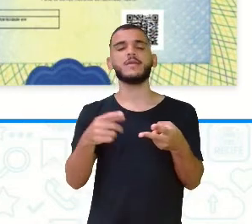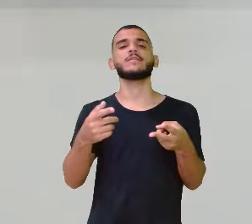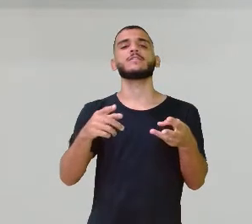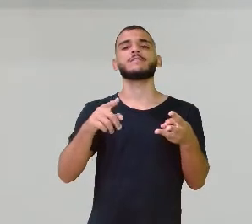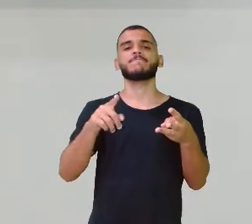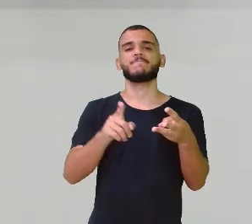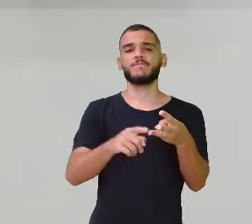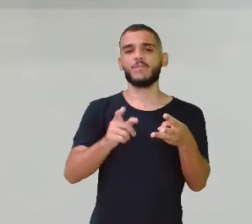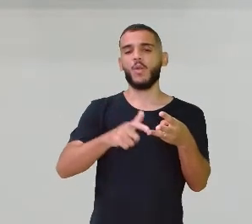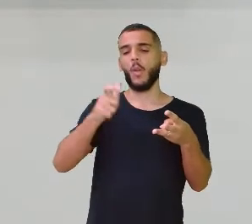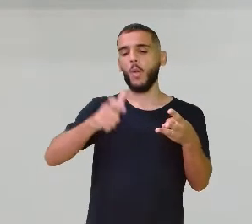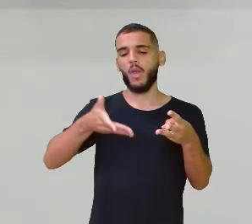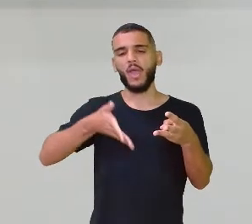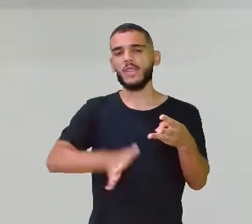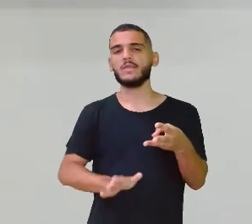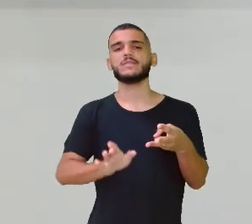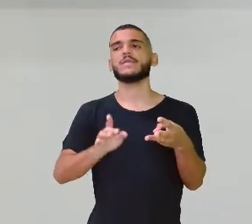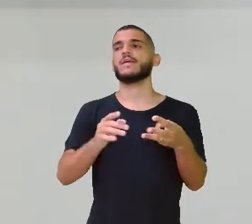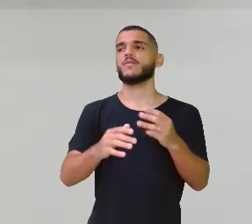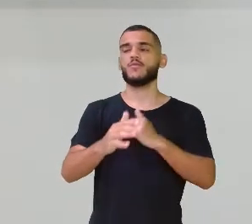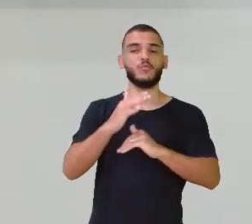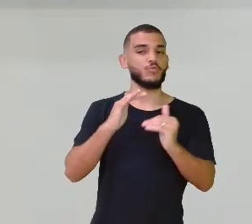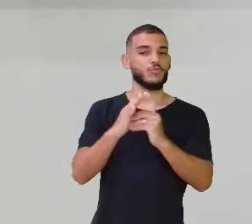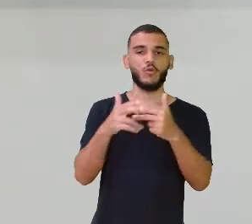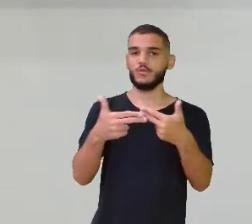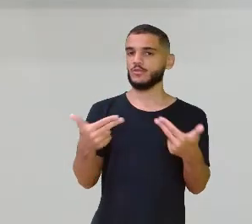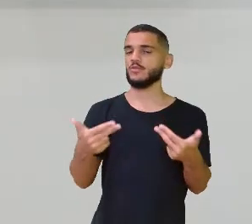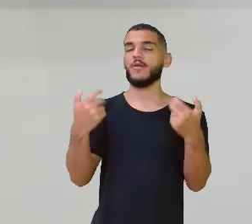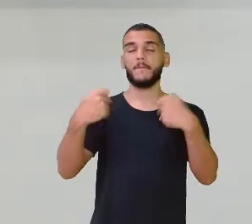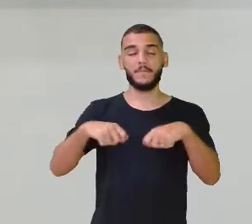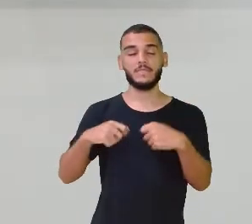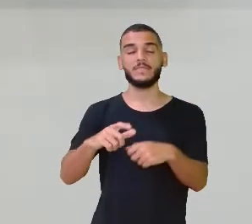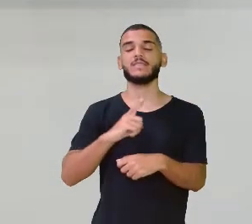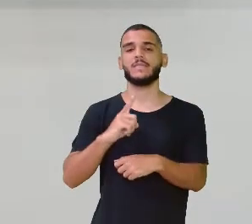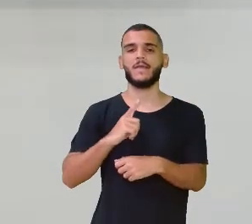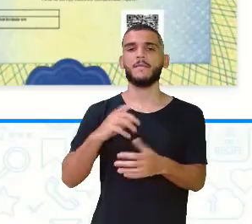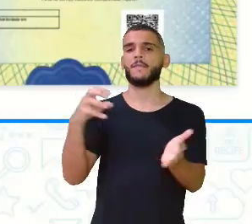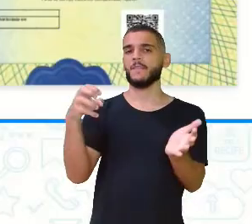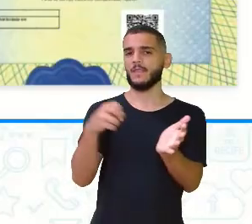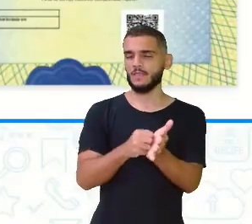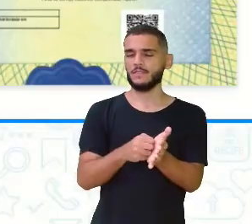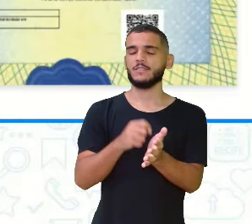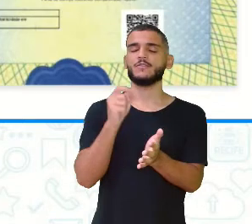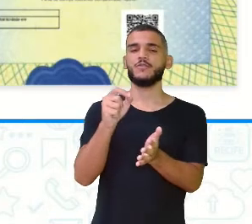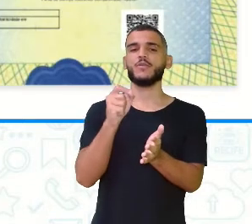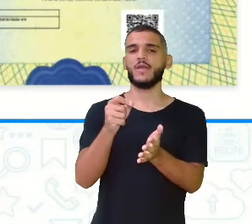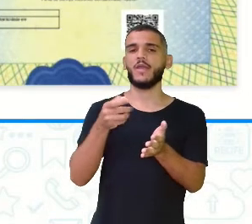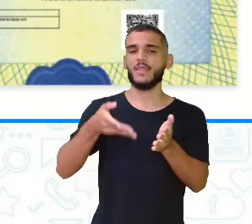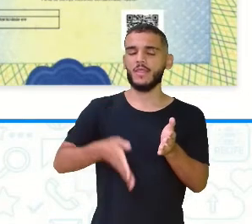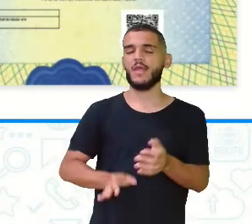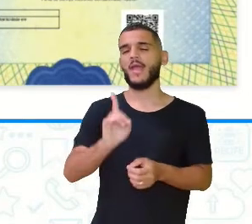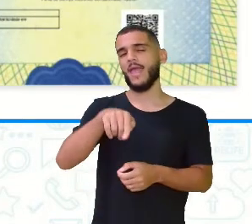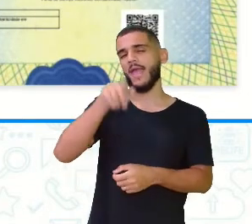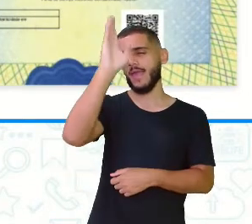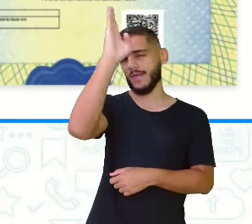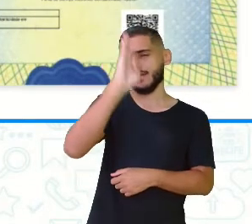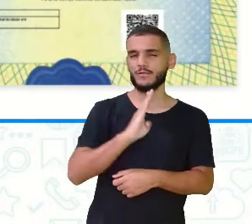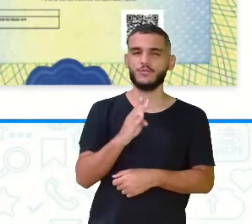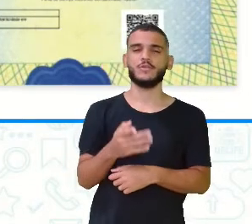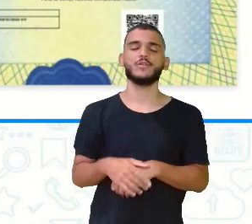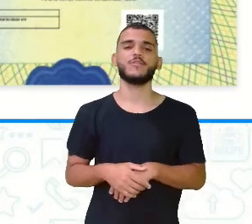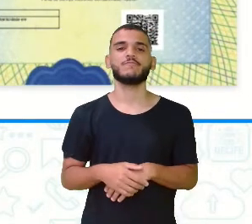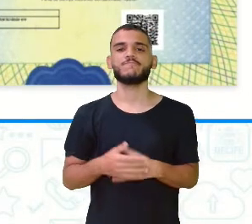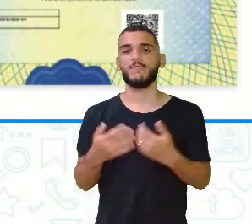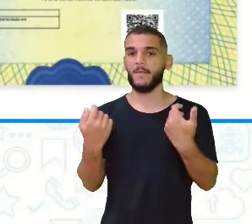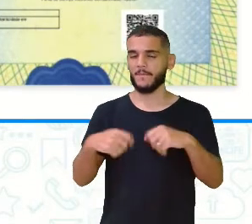nascimento. Todo mundo tem que ter esse documento, gente. O registro de certidão de nascimento é gratuito. A certidão deve